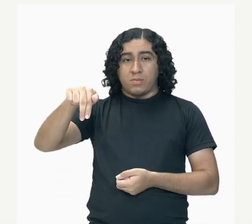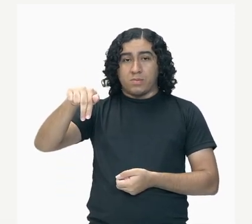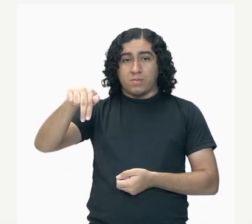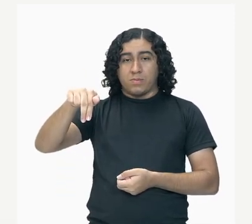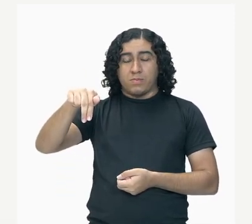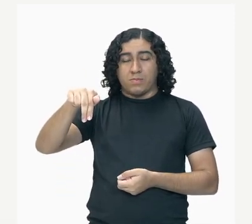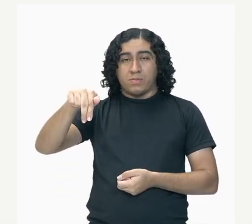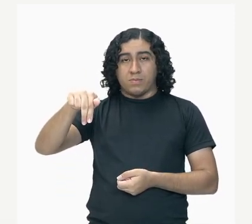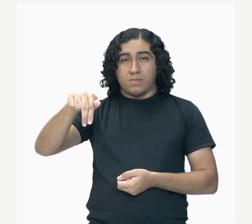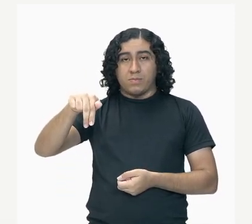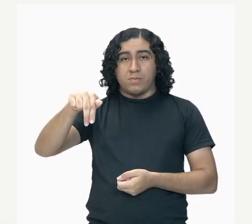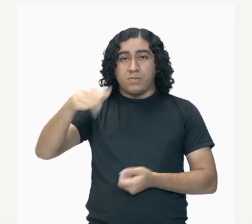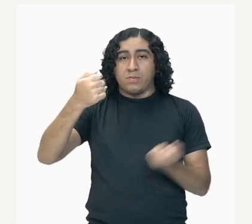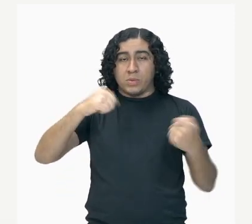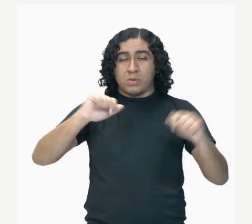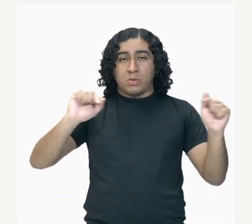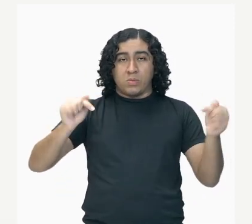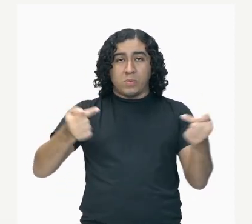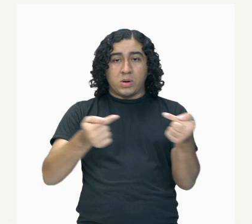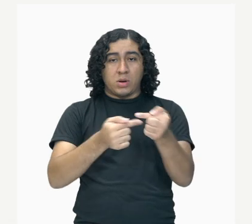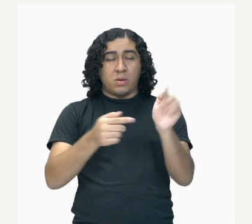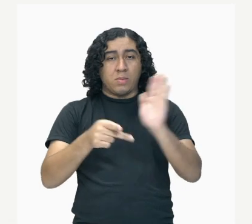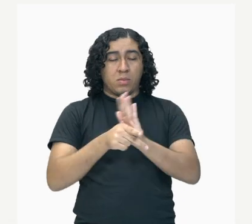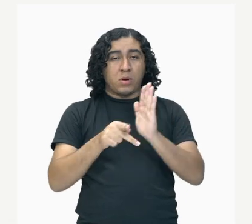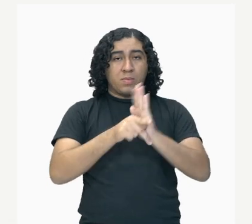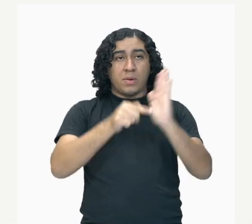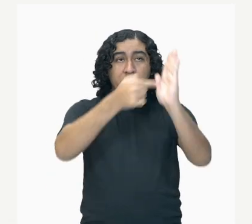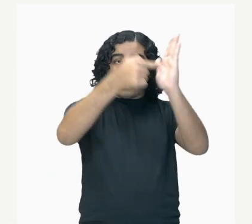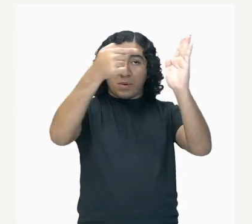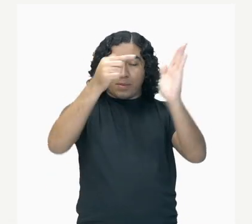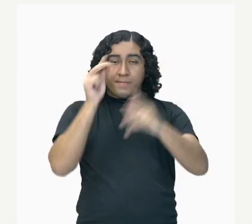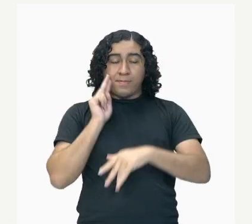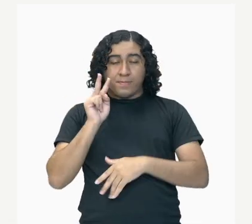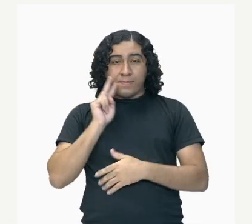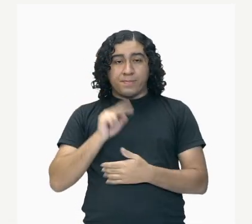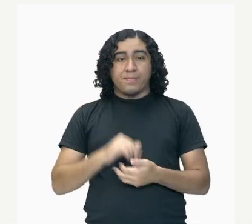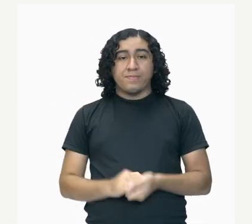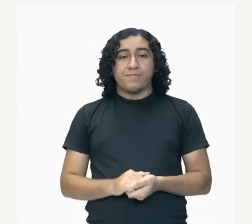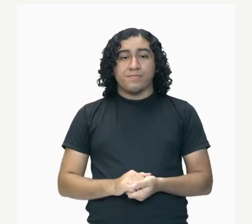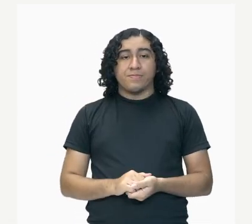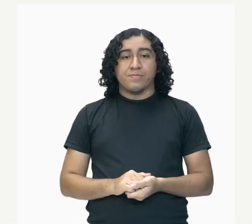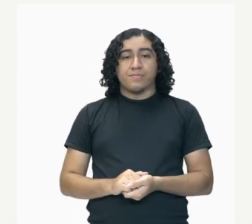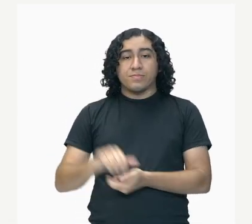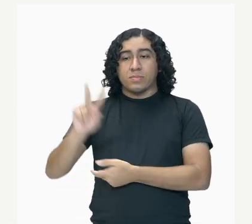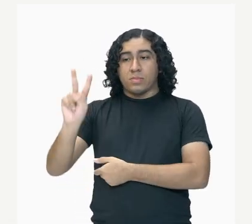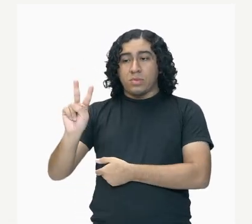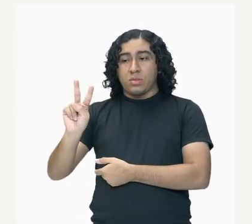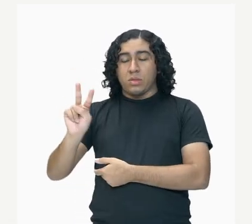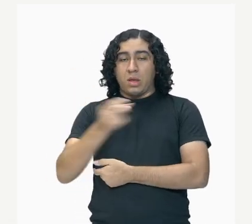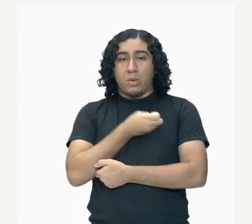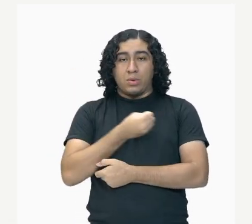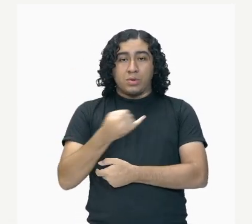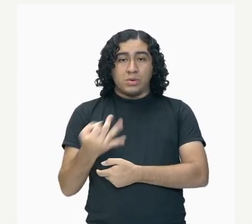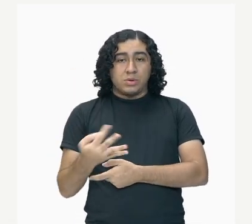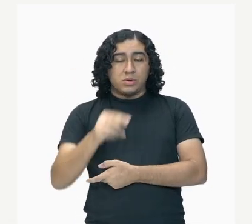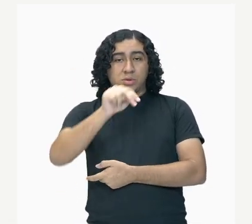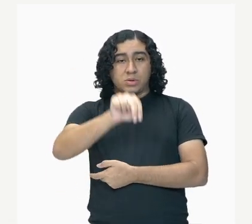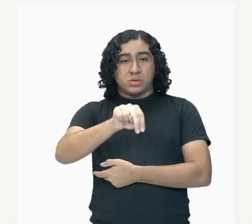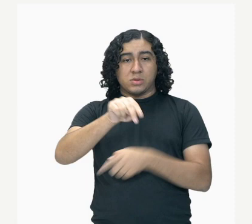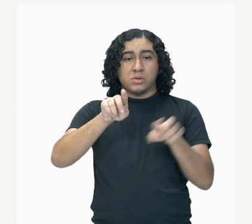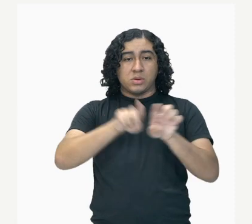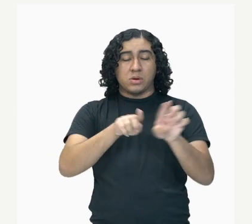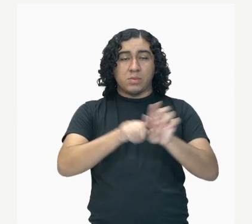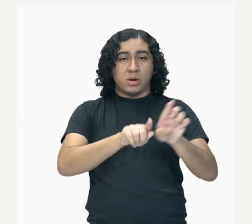frequência fundamental que é da primeira onda com a velocidade o número de ventres n e o